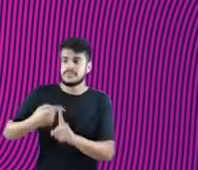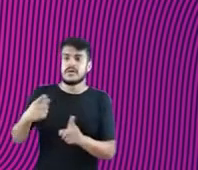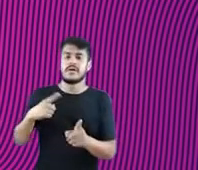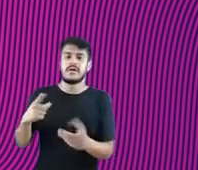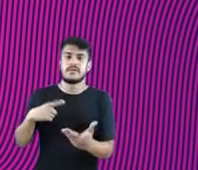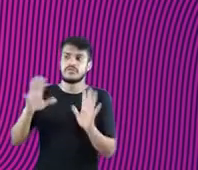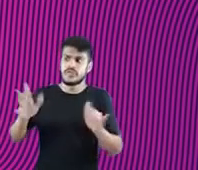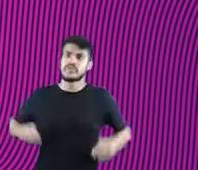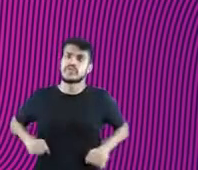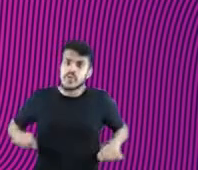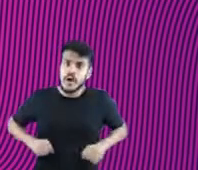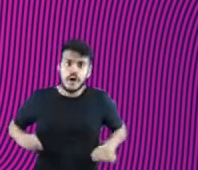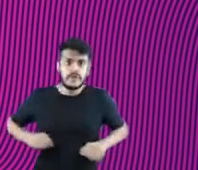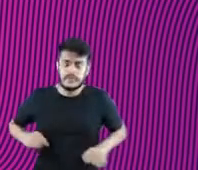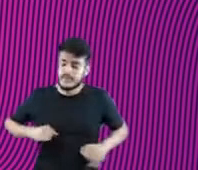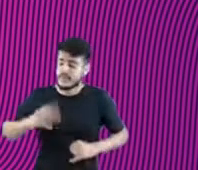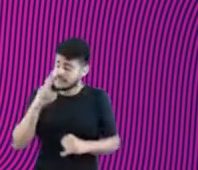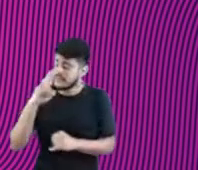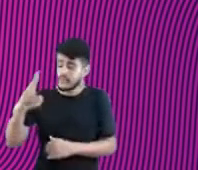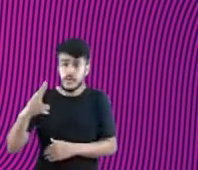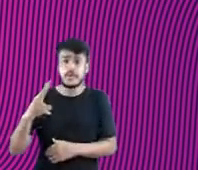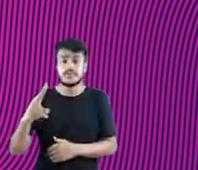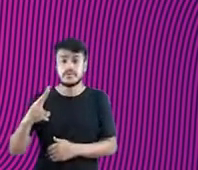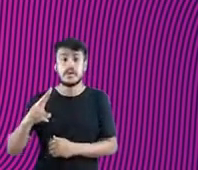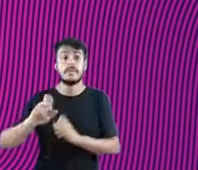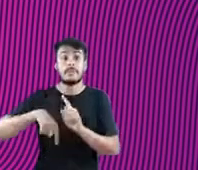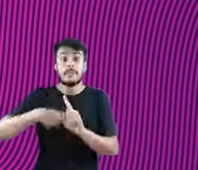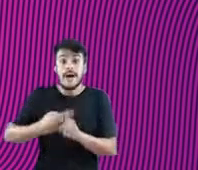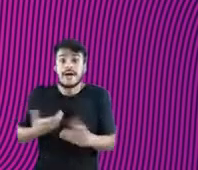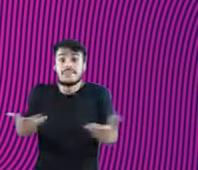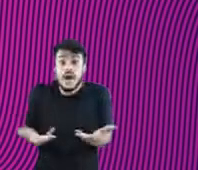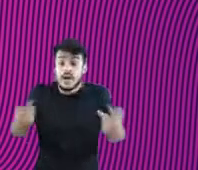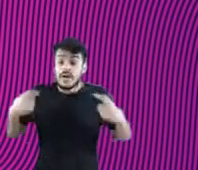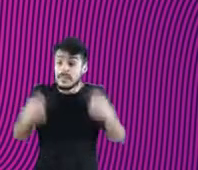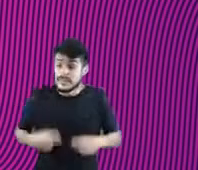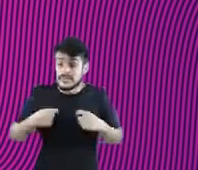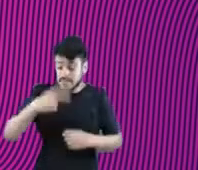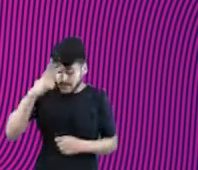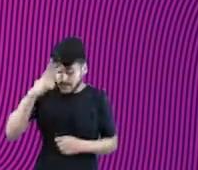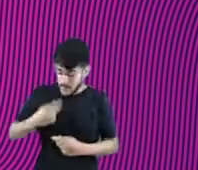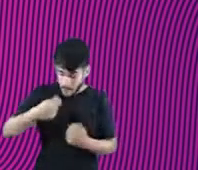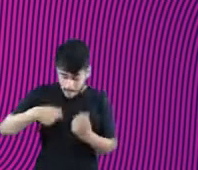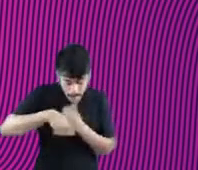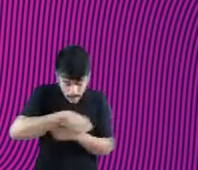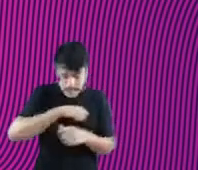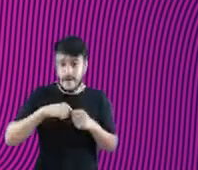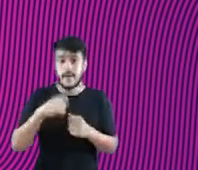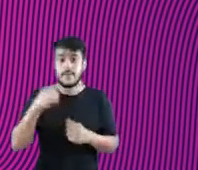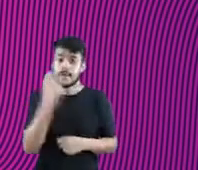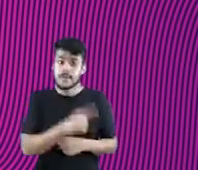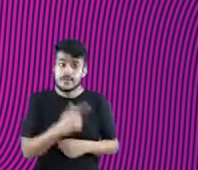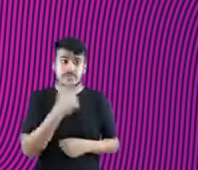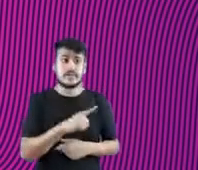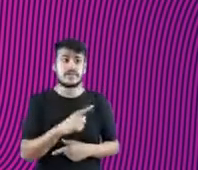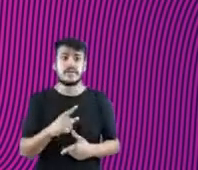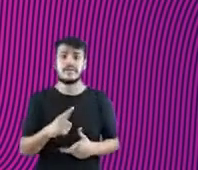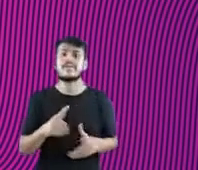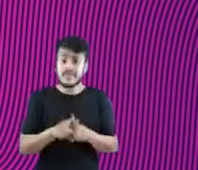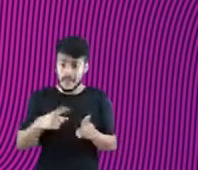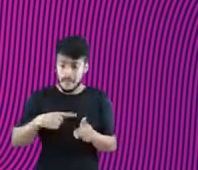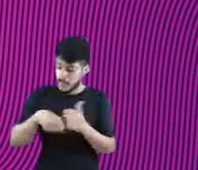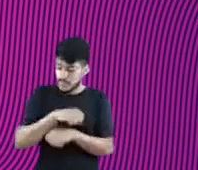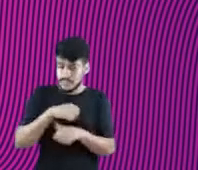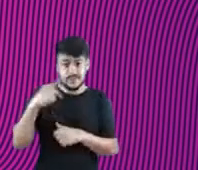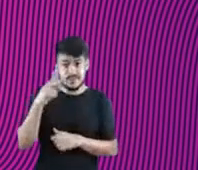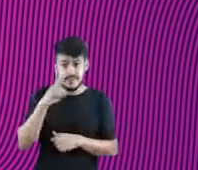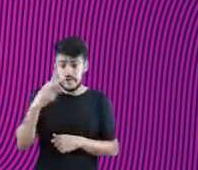sofrimento enorme, né? Elas têm que se recriar, né? Sofrem mudanças importantes na vida e